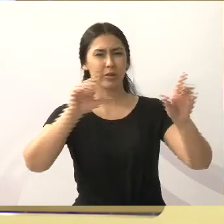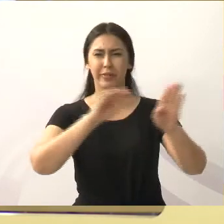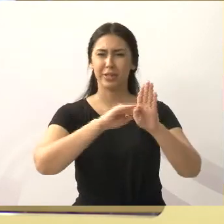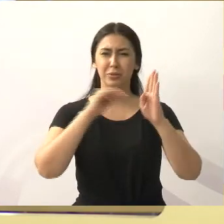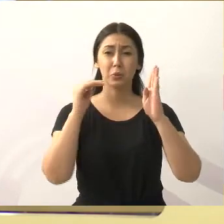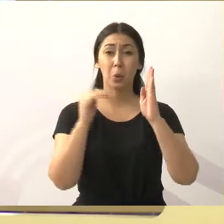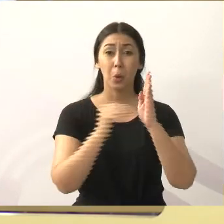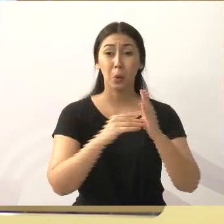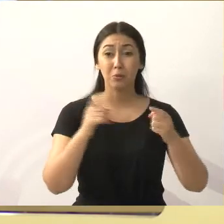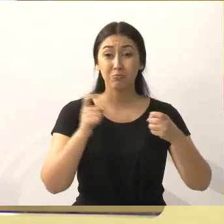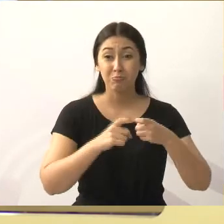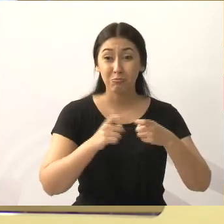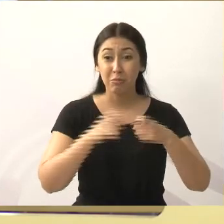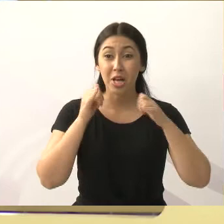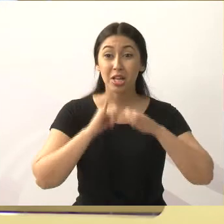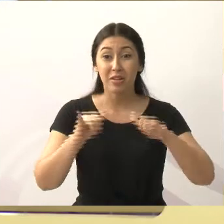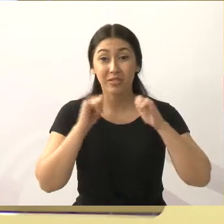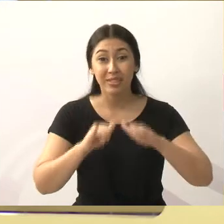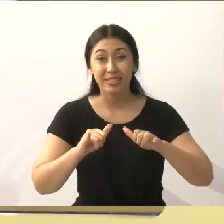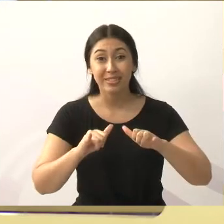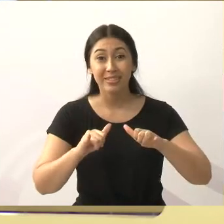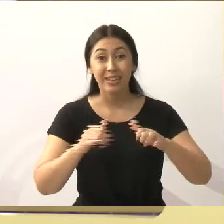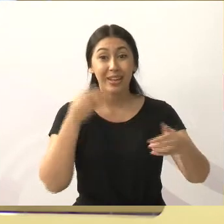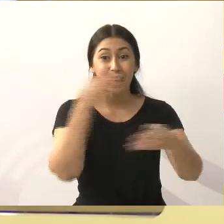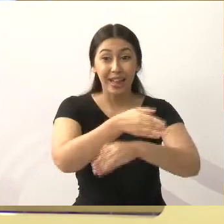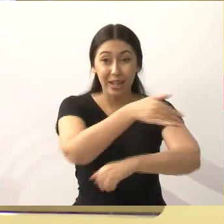os médicos falam, não sai de casa.